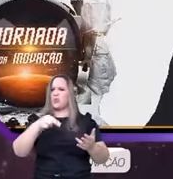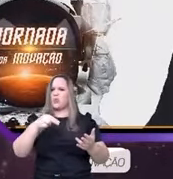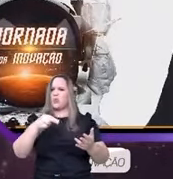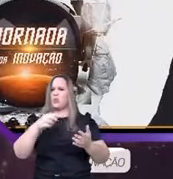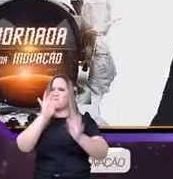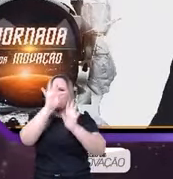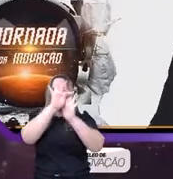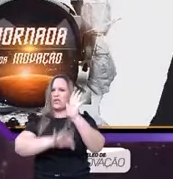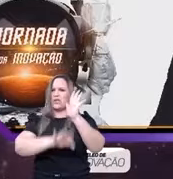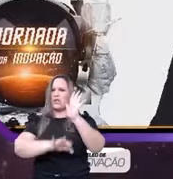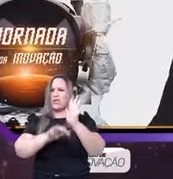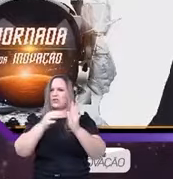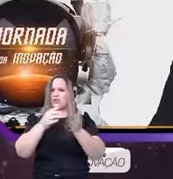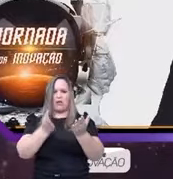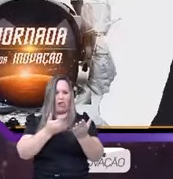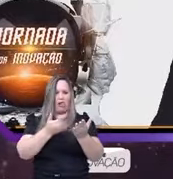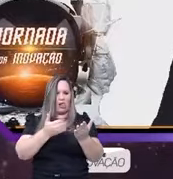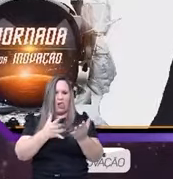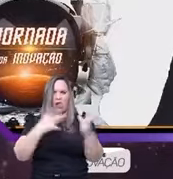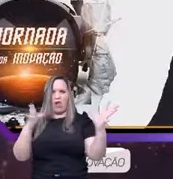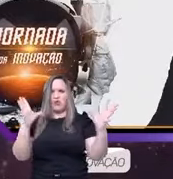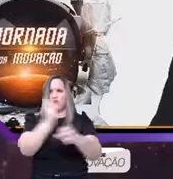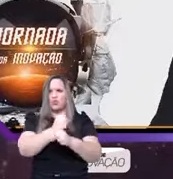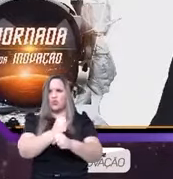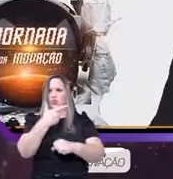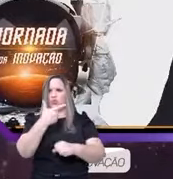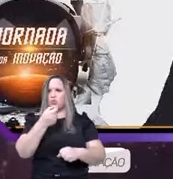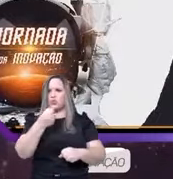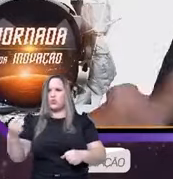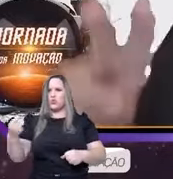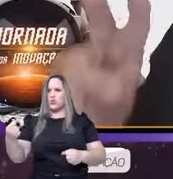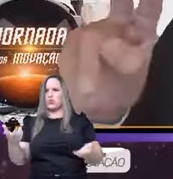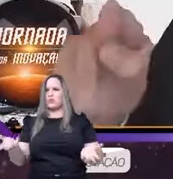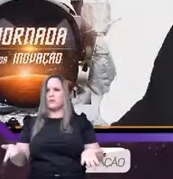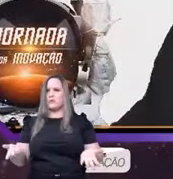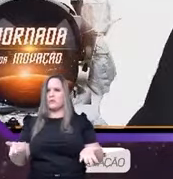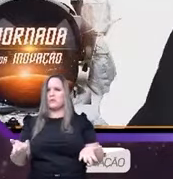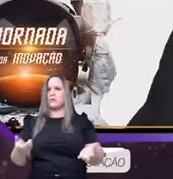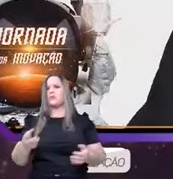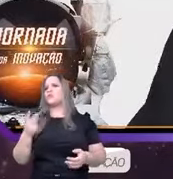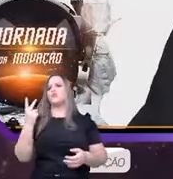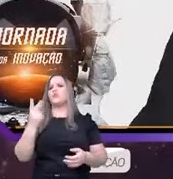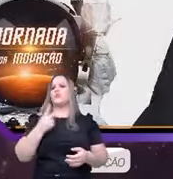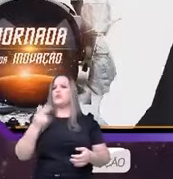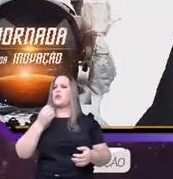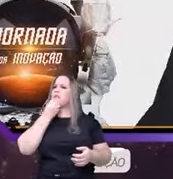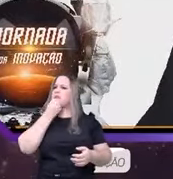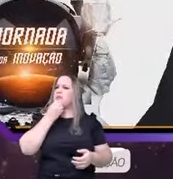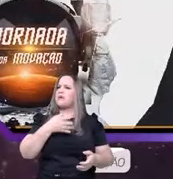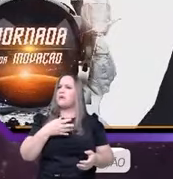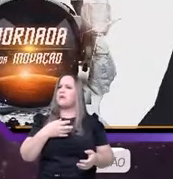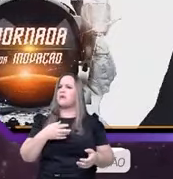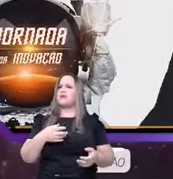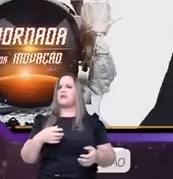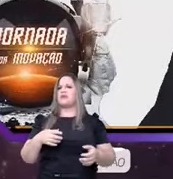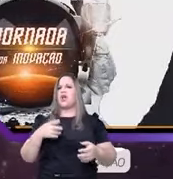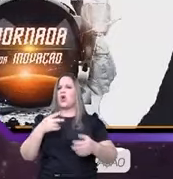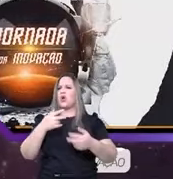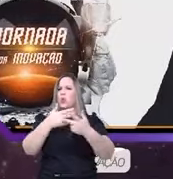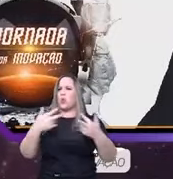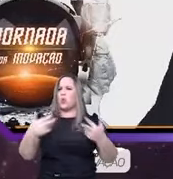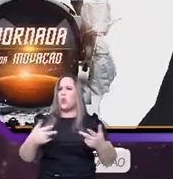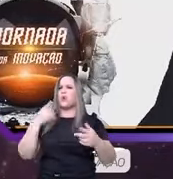Pois. IA é bom para vender livros e softwares. E robôs são bons para, aspas, sacanear recursos de